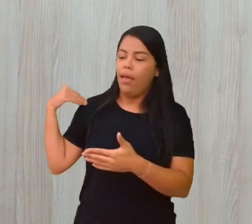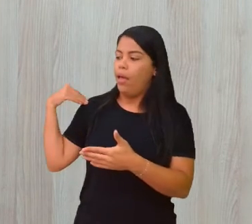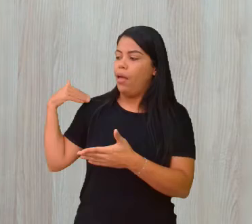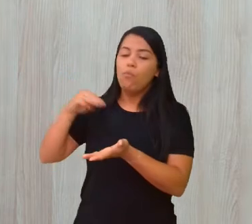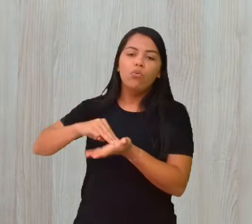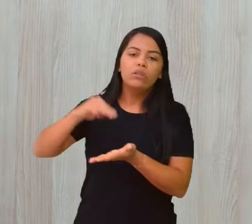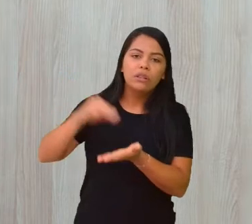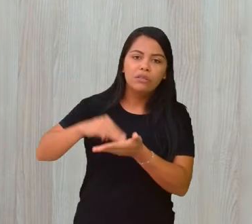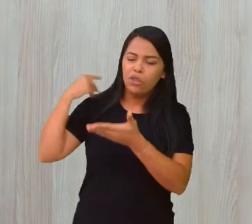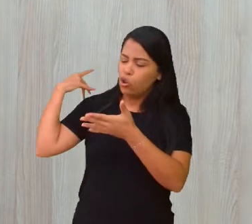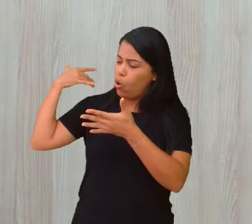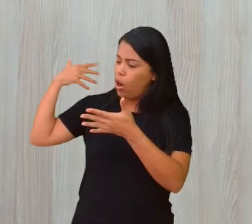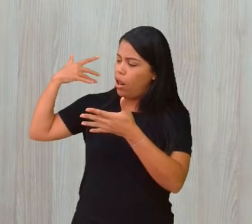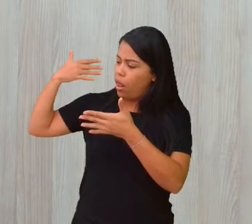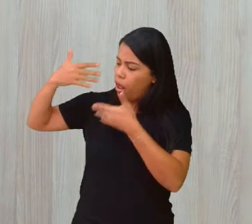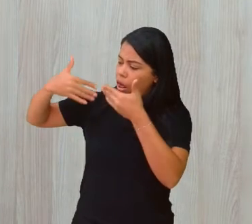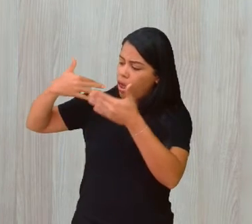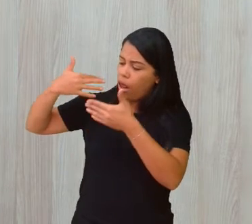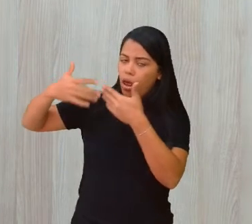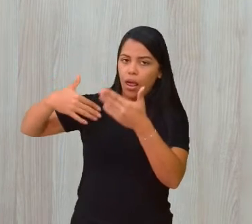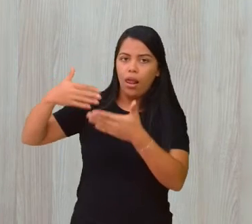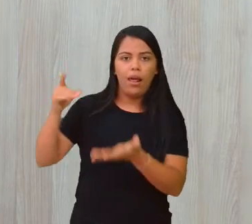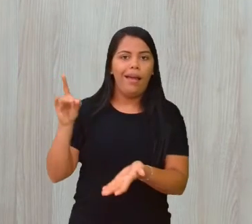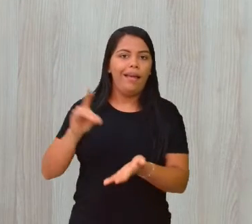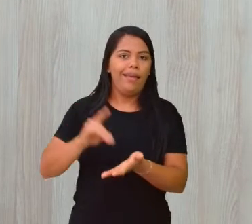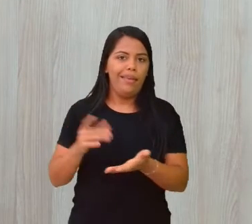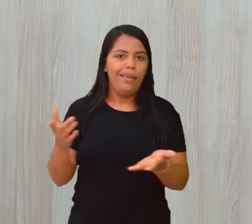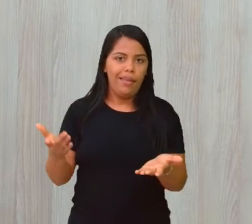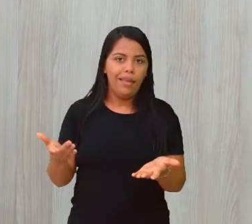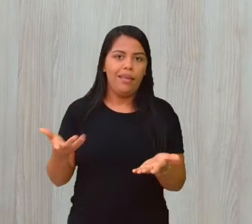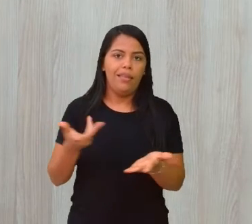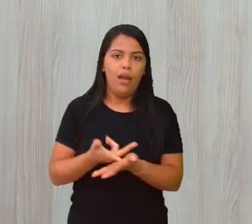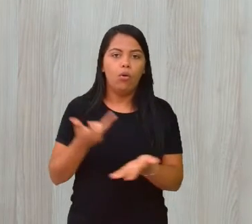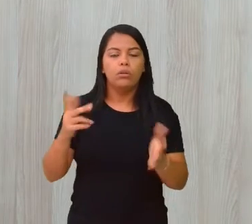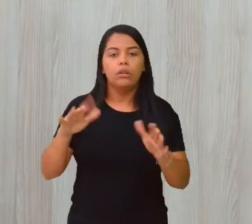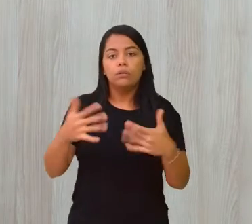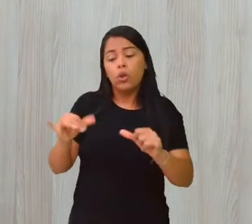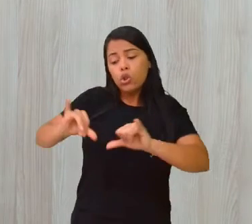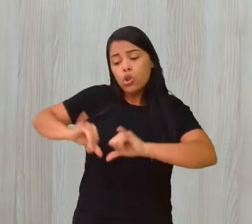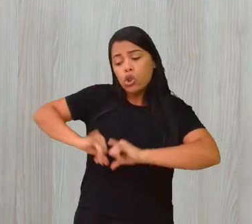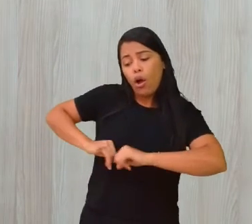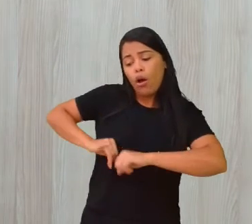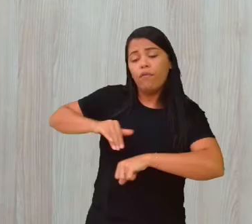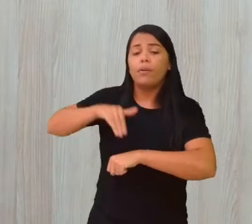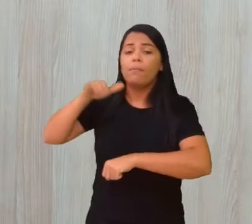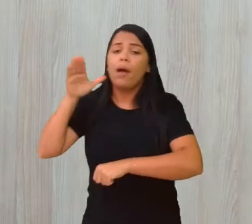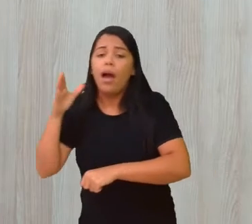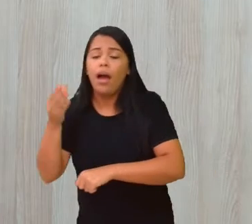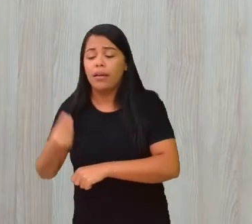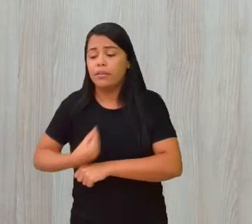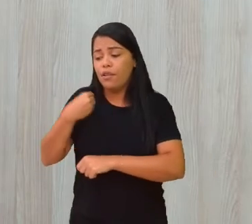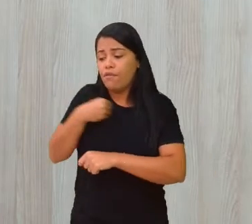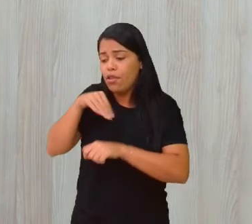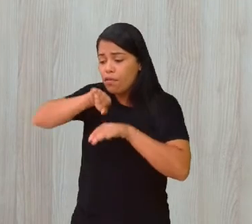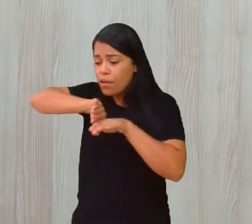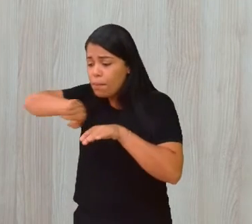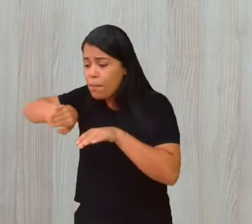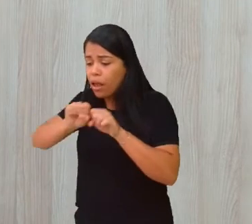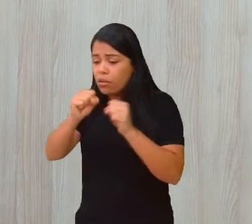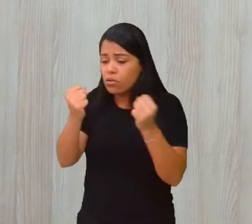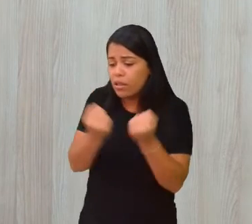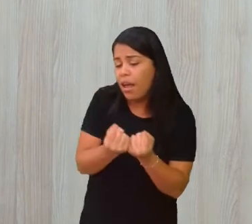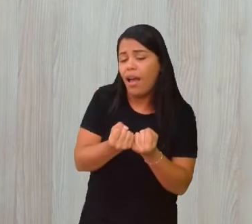e aí eles acabam sofrendo mais, né? Ficam à margem da sociedade, falta de política,